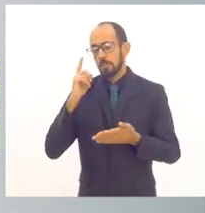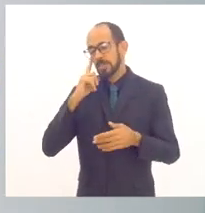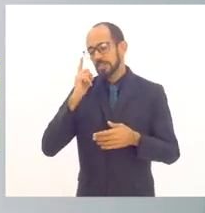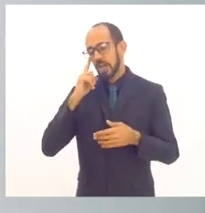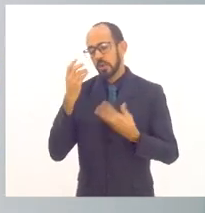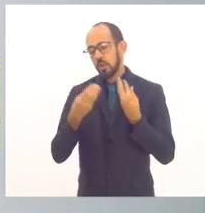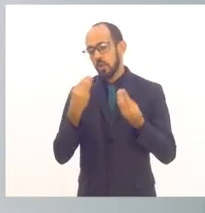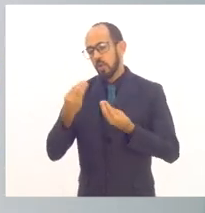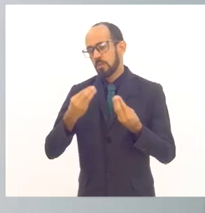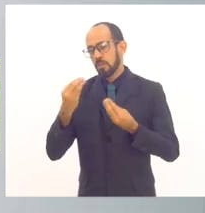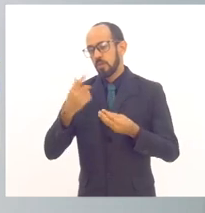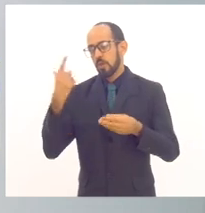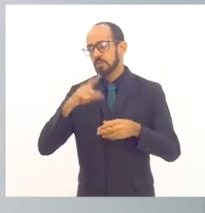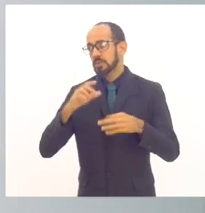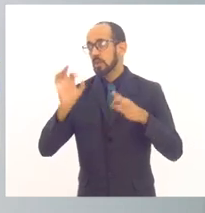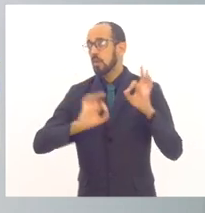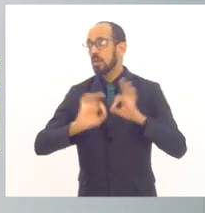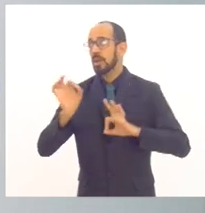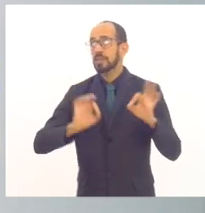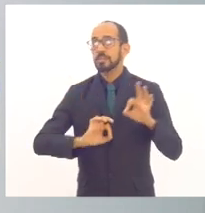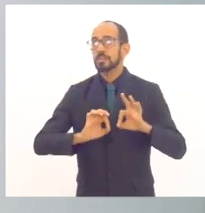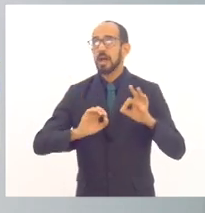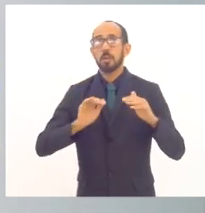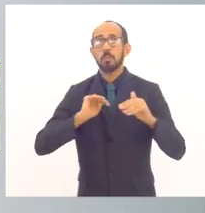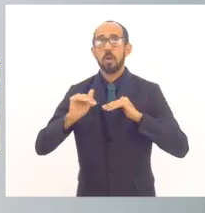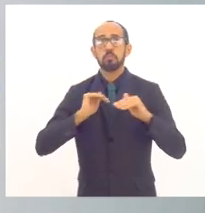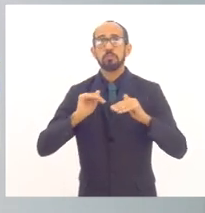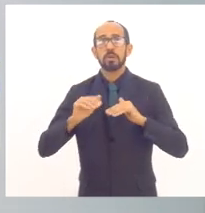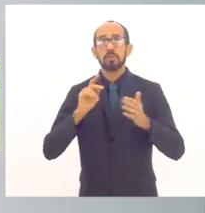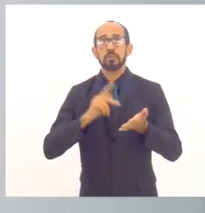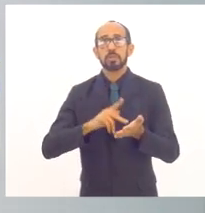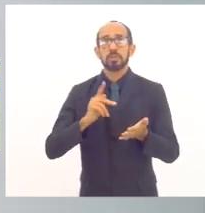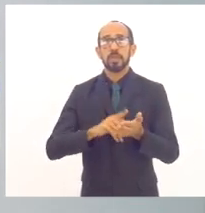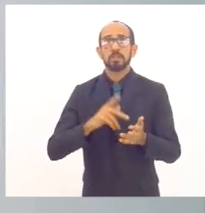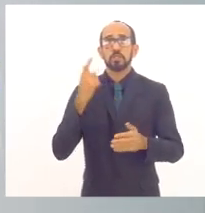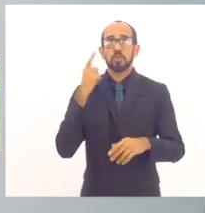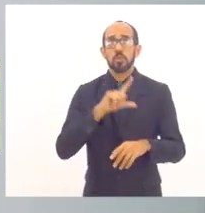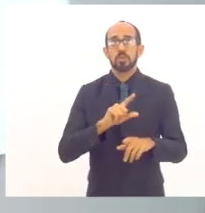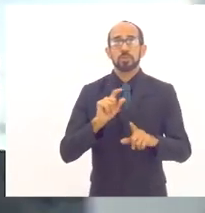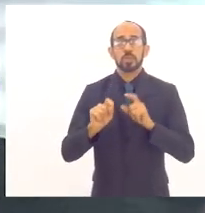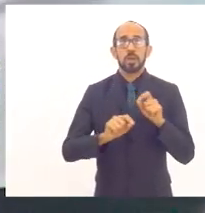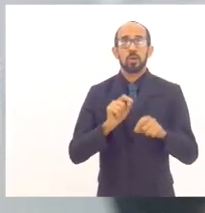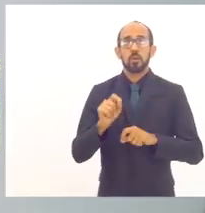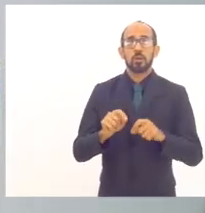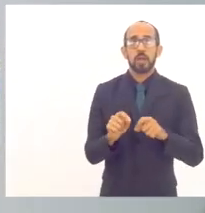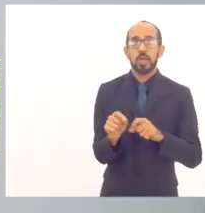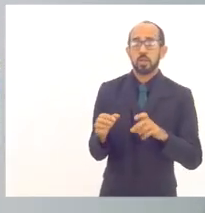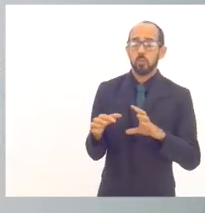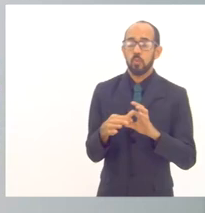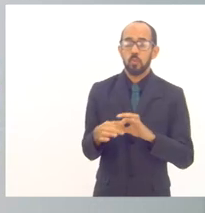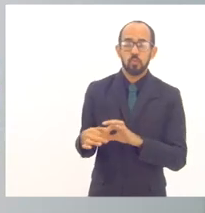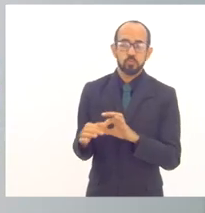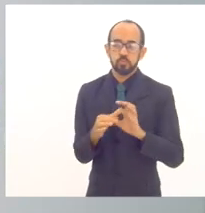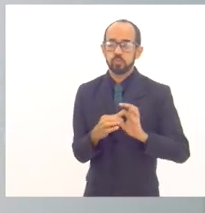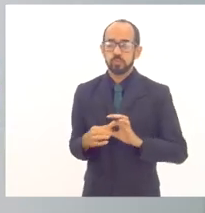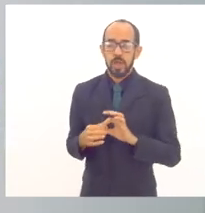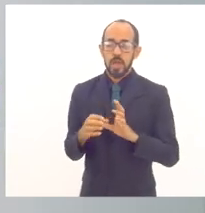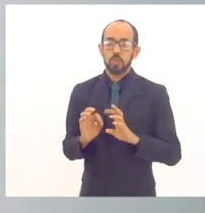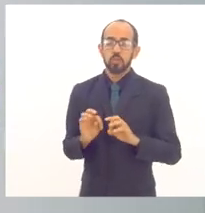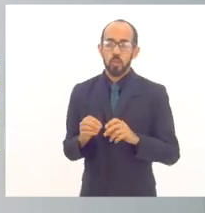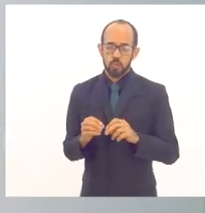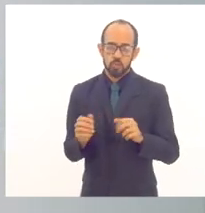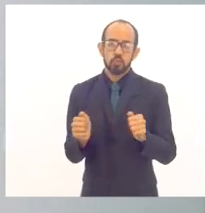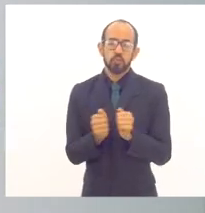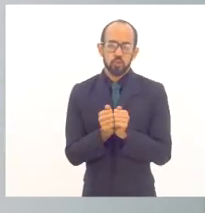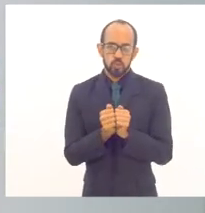vou conseguir organizar um movimento que realmente a gente consiga unir gregos e troianos? Né, que a capoeira, infelizmente, tem